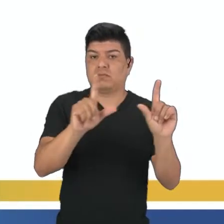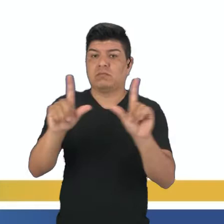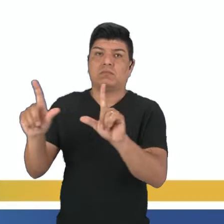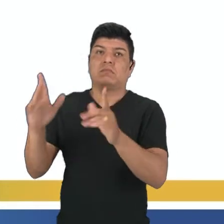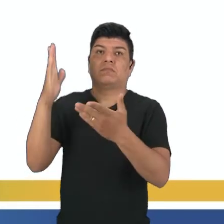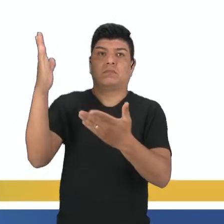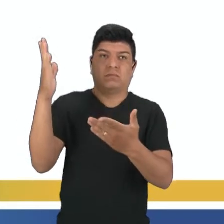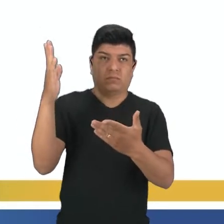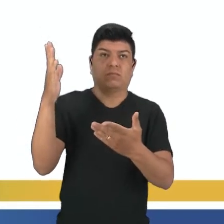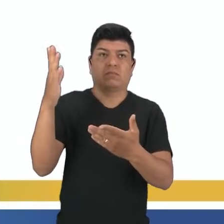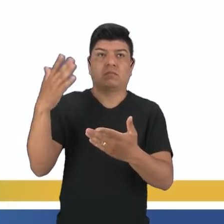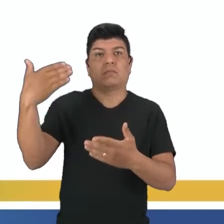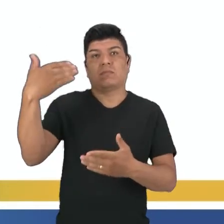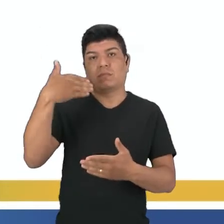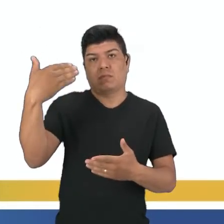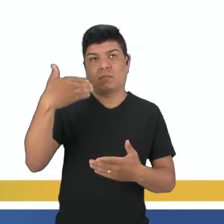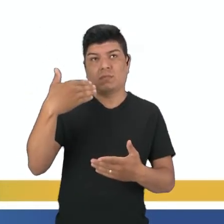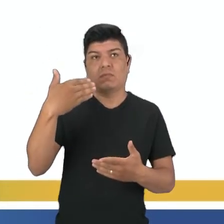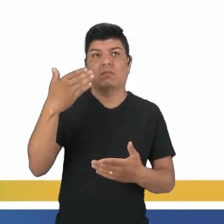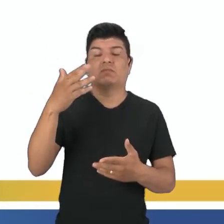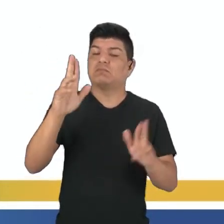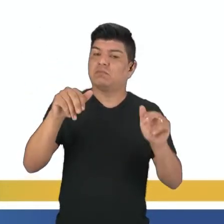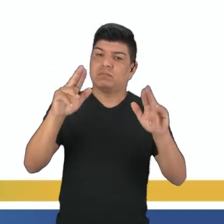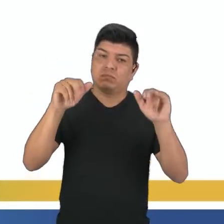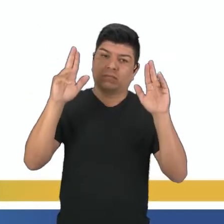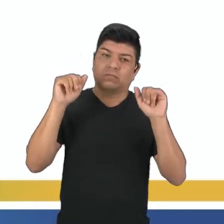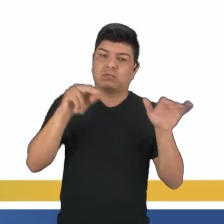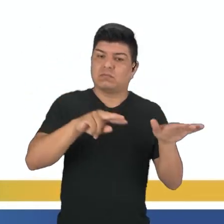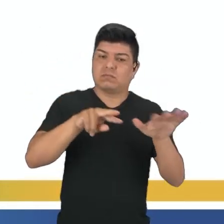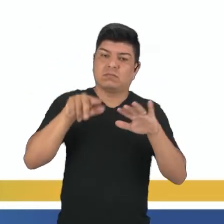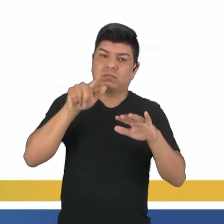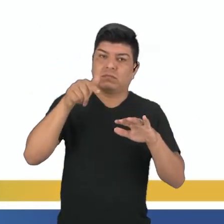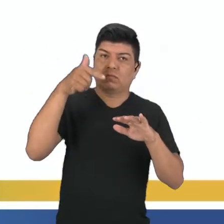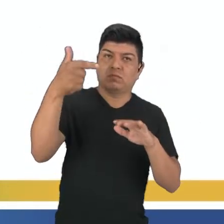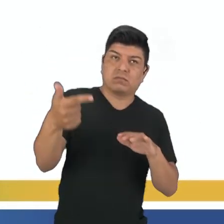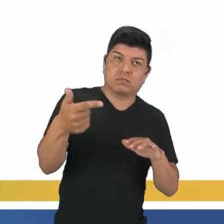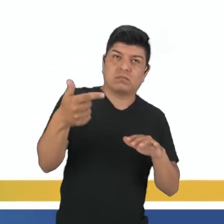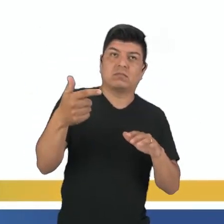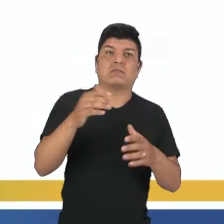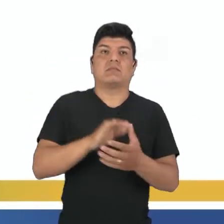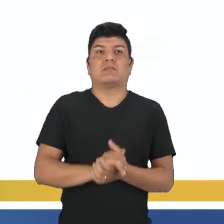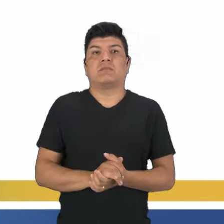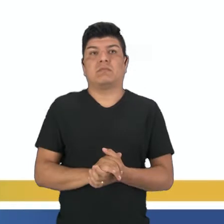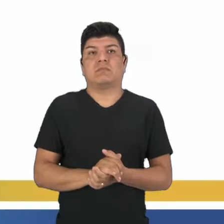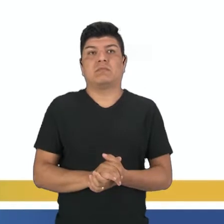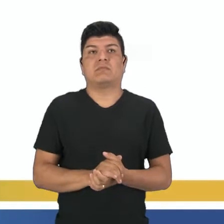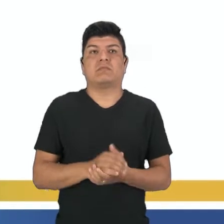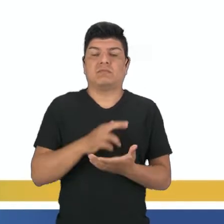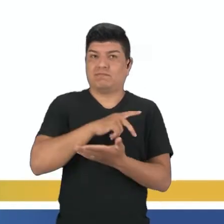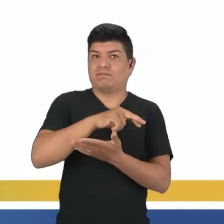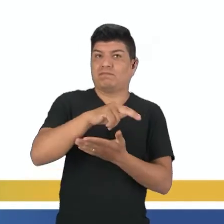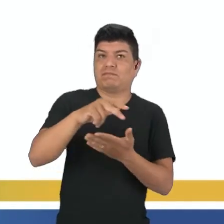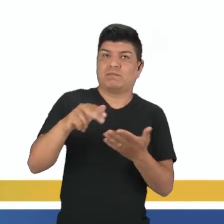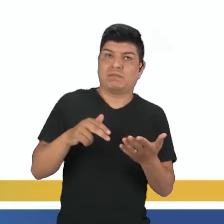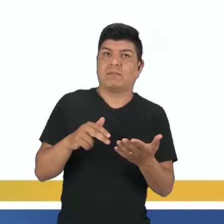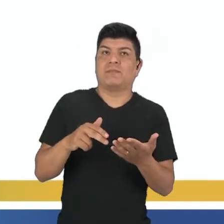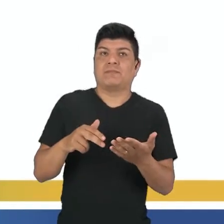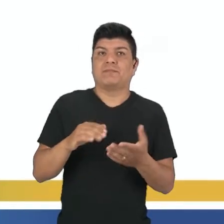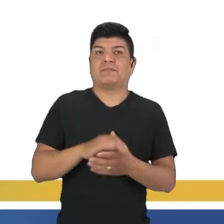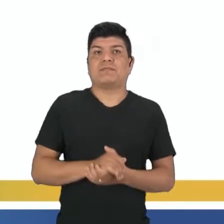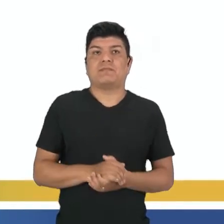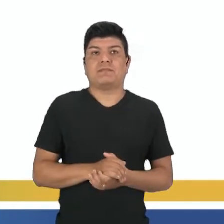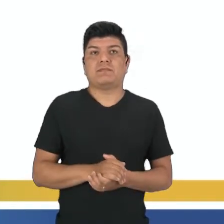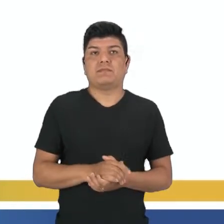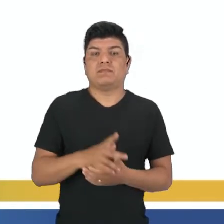expressões para denotar a mesma frequência, cada dia, nunca, la semana que viene, por la noche, cada martes, muitas vezes, de outras 16,